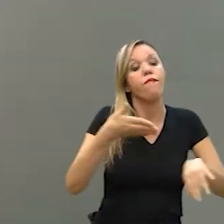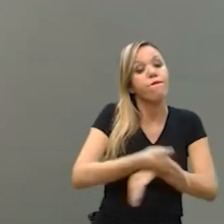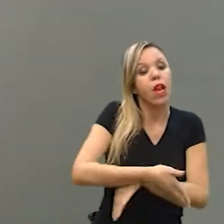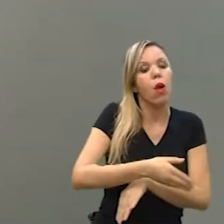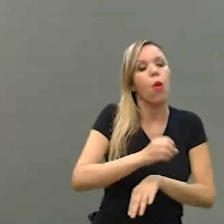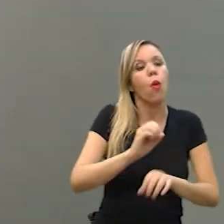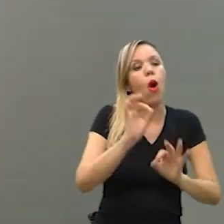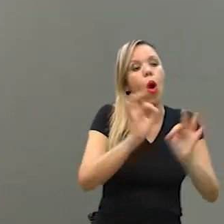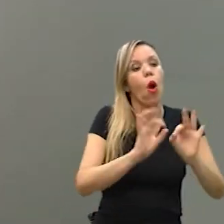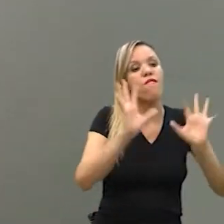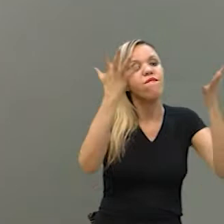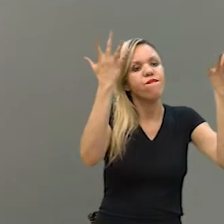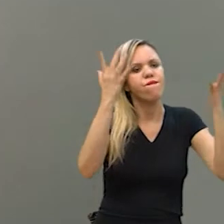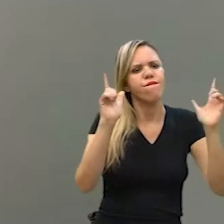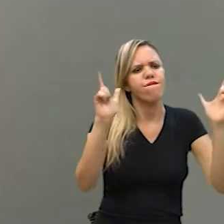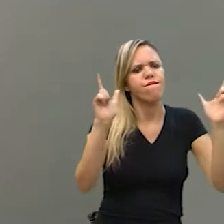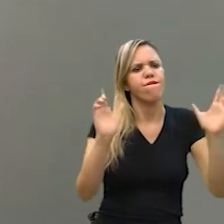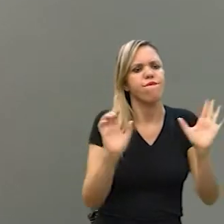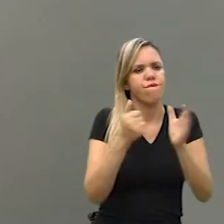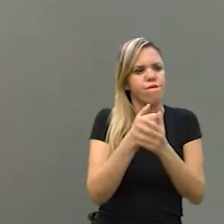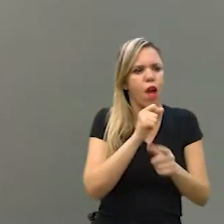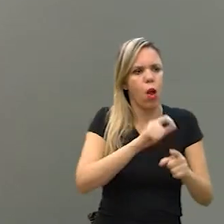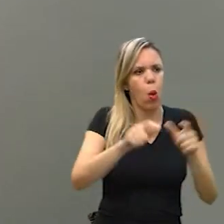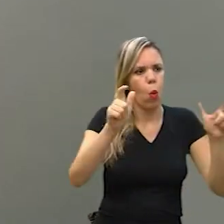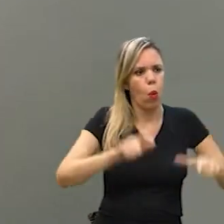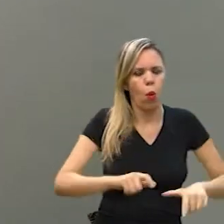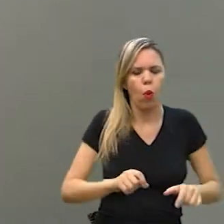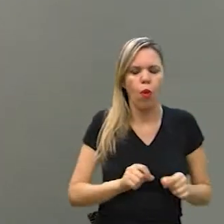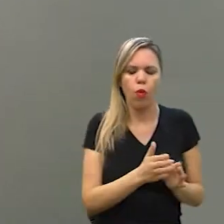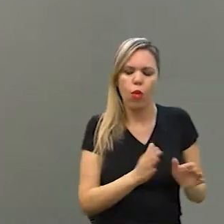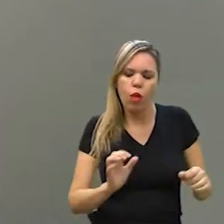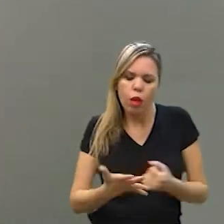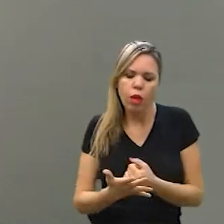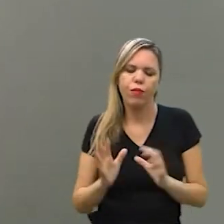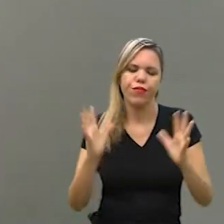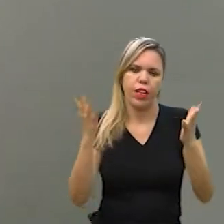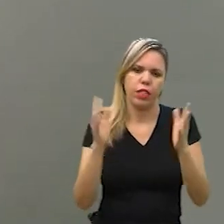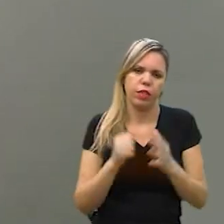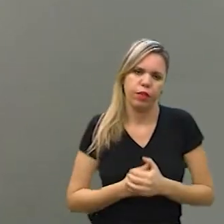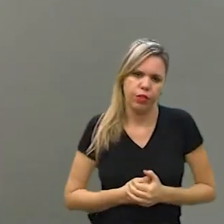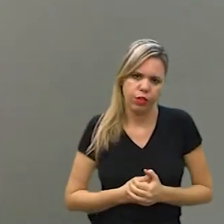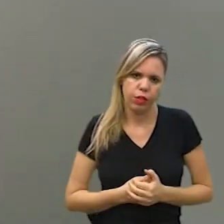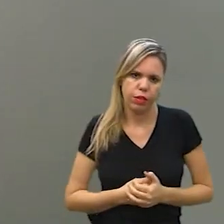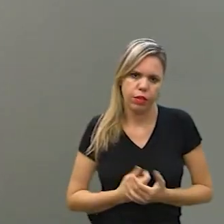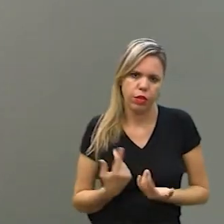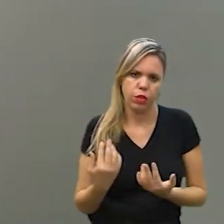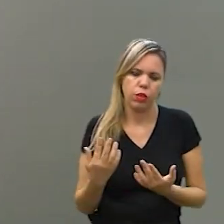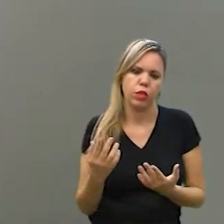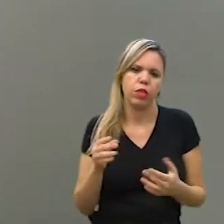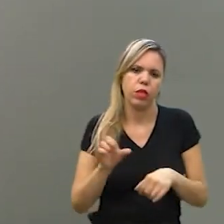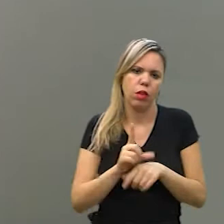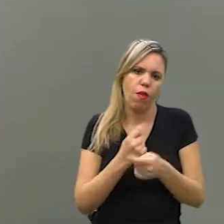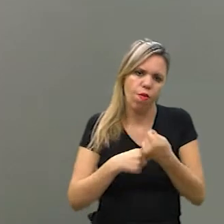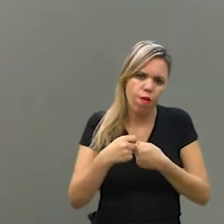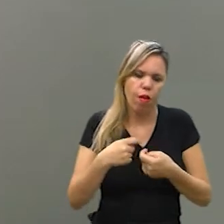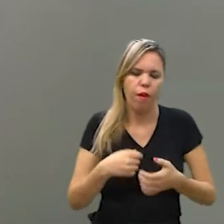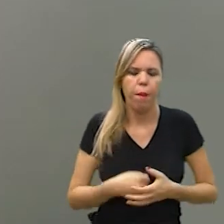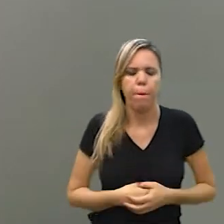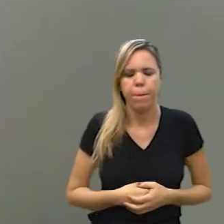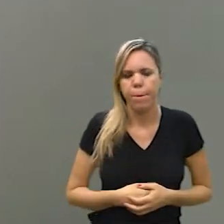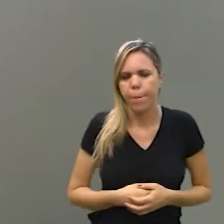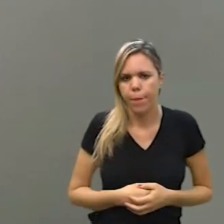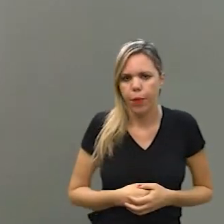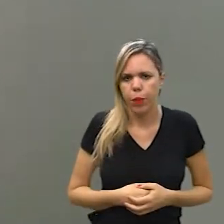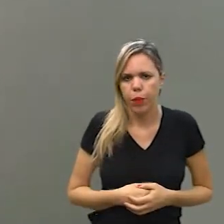quem frequenta, quem organiza e quem aluga espaços, né, para festas clandestinas com fins